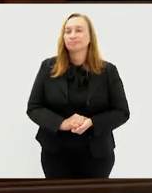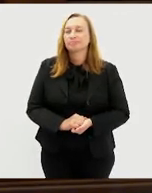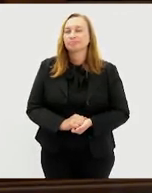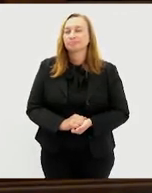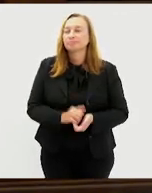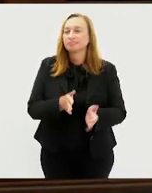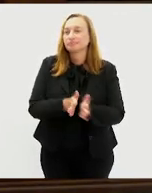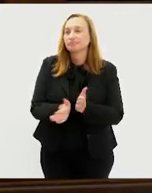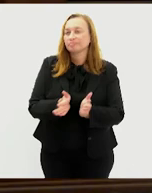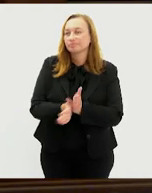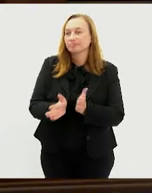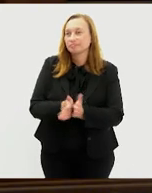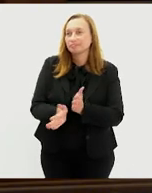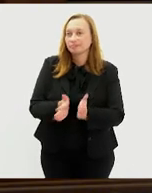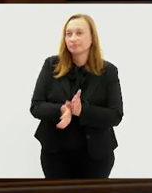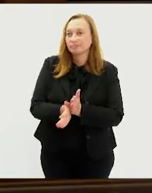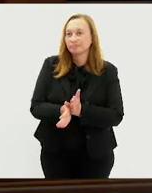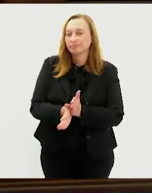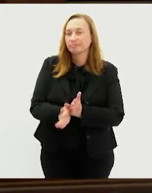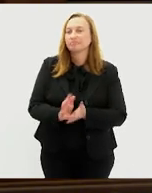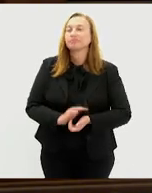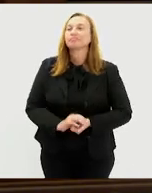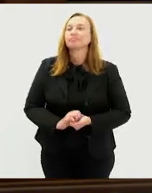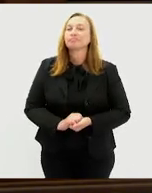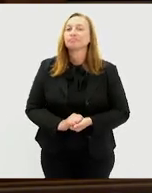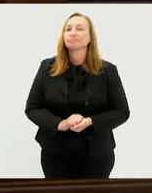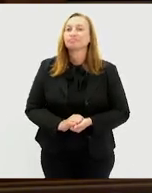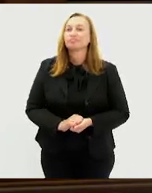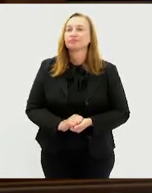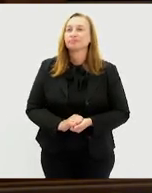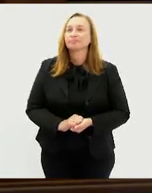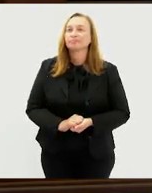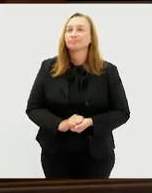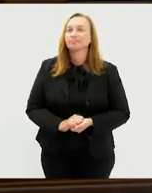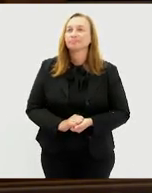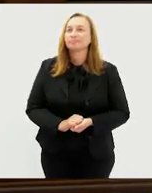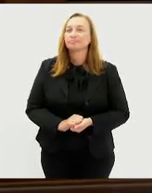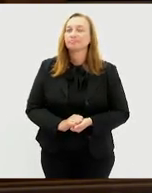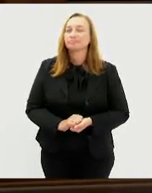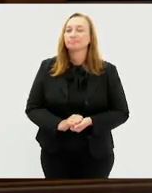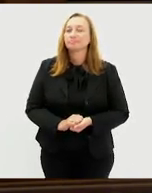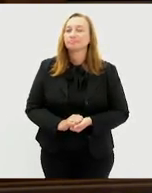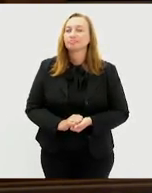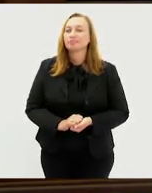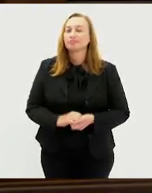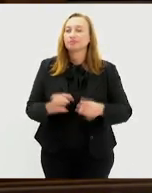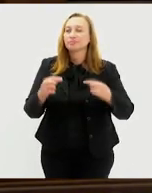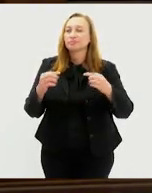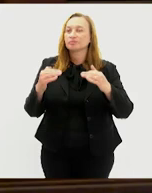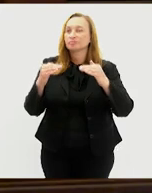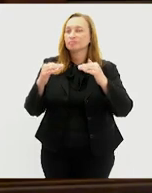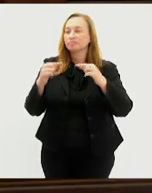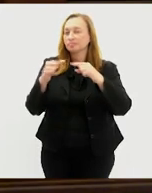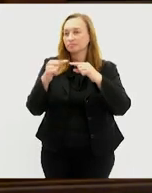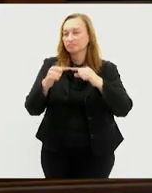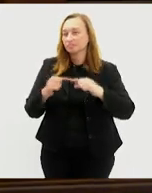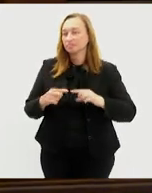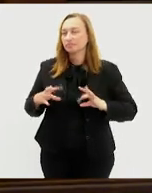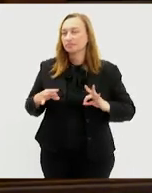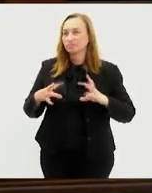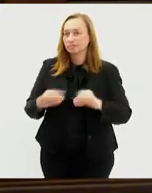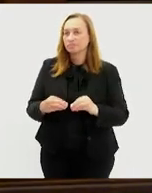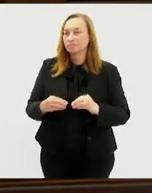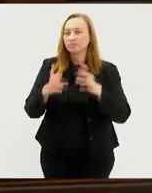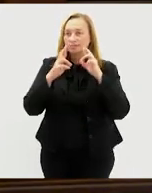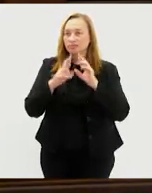despesas sejam concomitantemente proporcionais essas receitas e o que representa